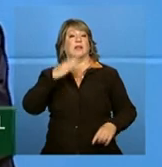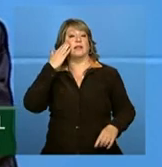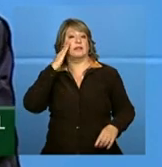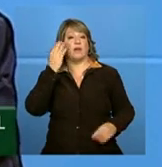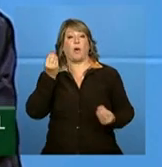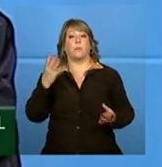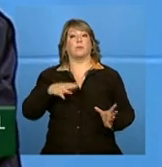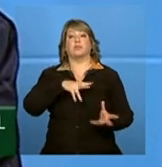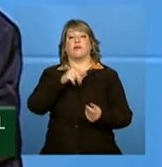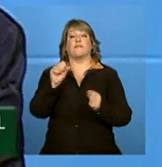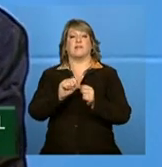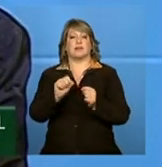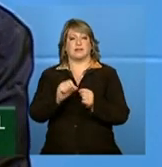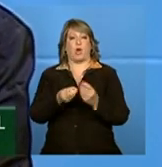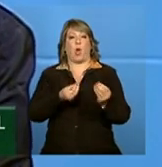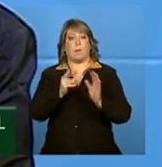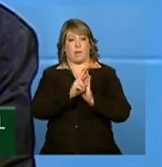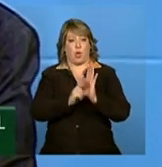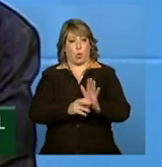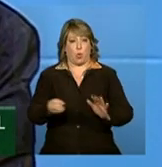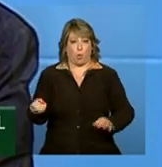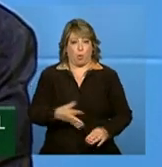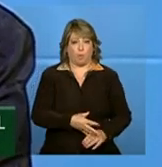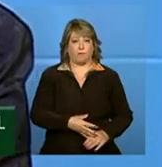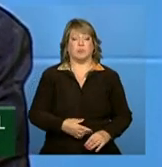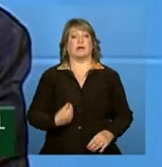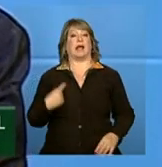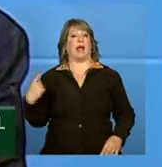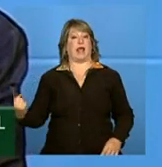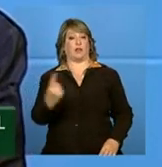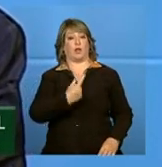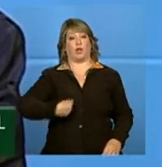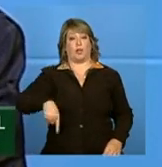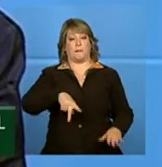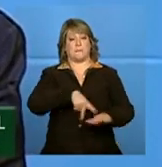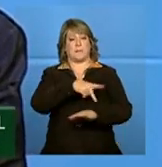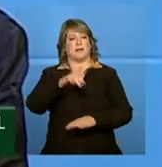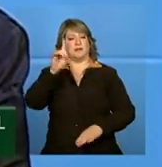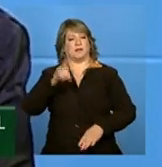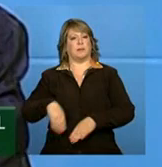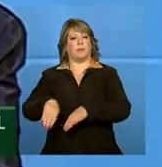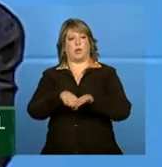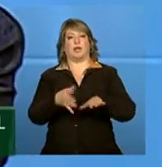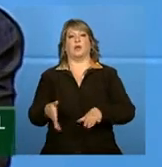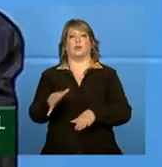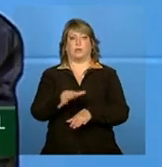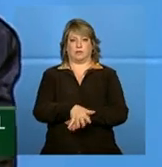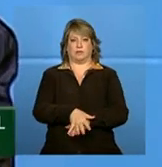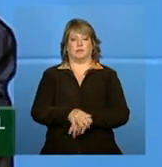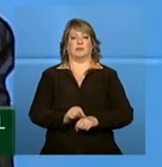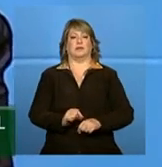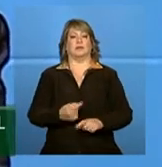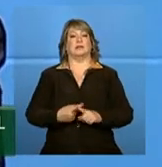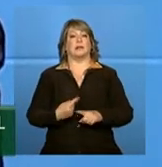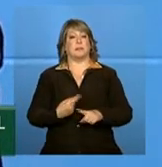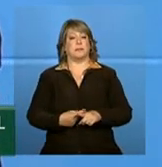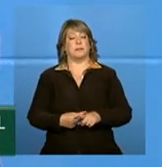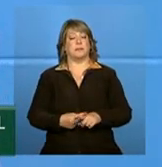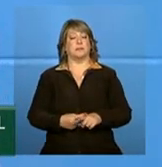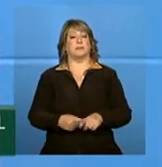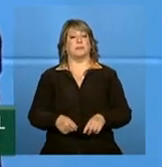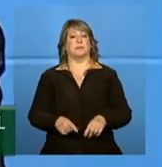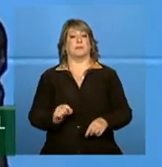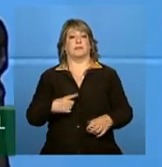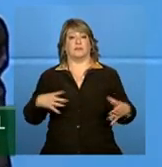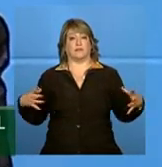internacional e cada um dos nossos países de modo democrático e inclusivo. Por ser parte de um país